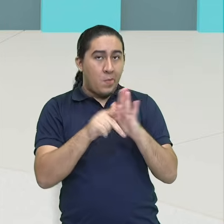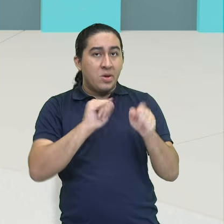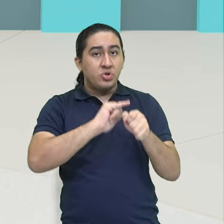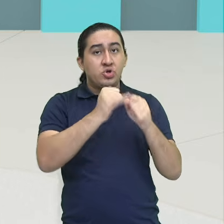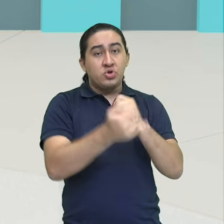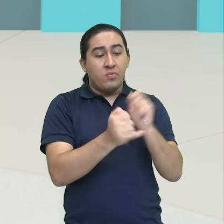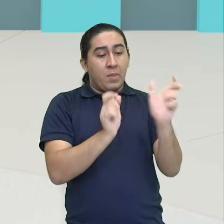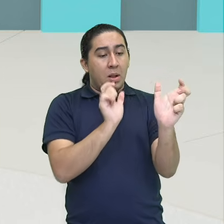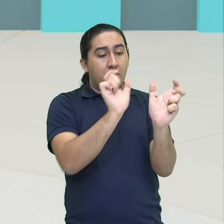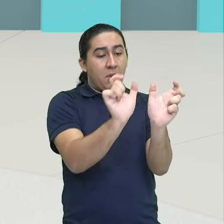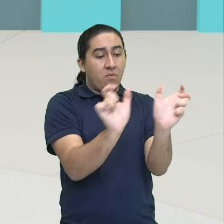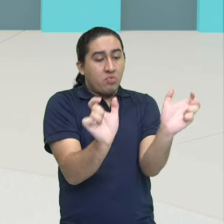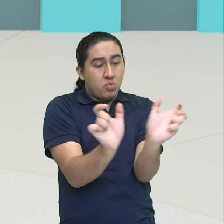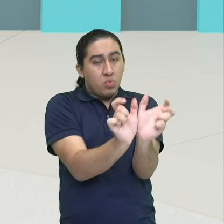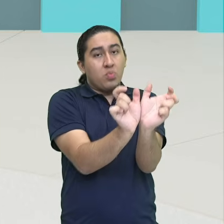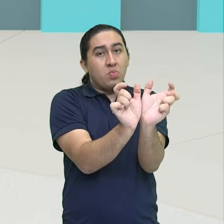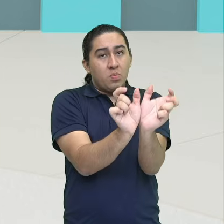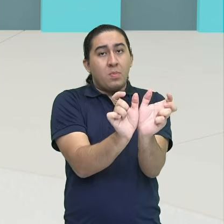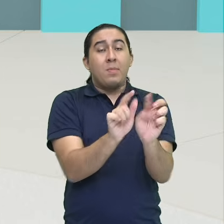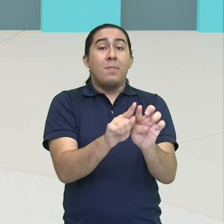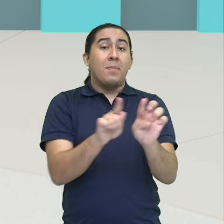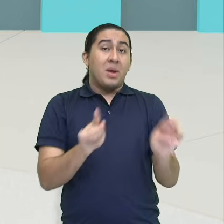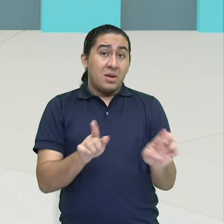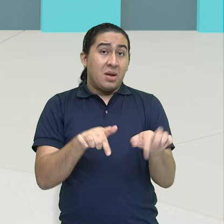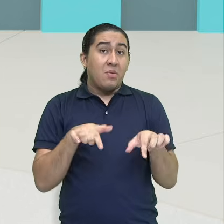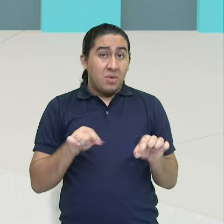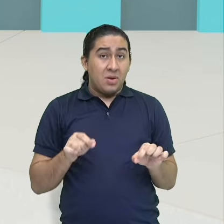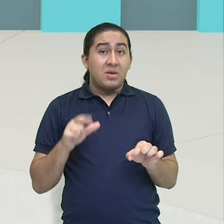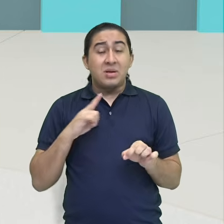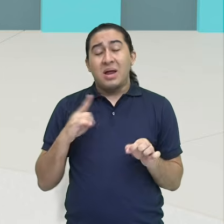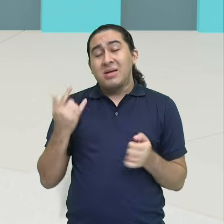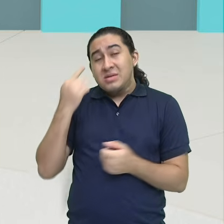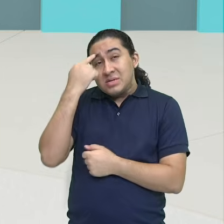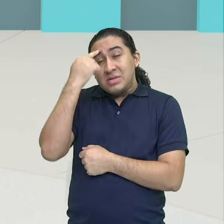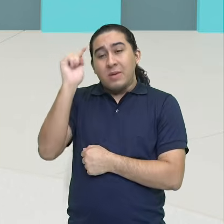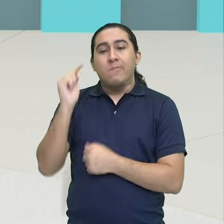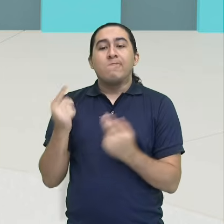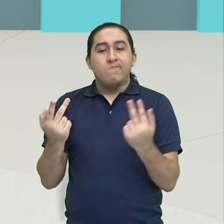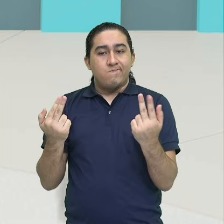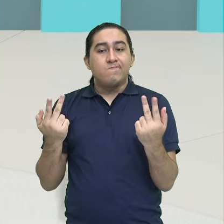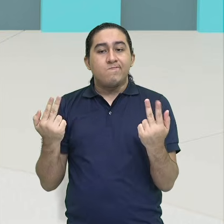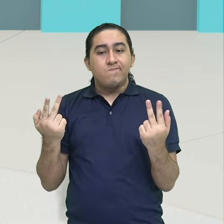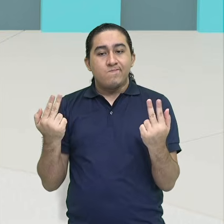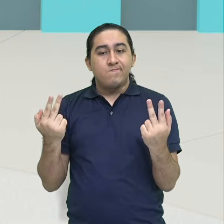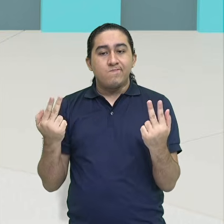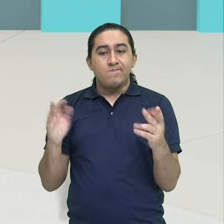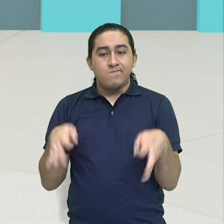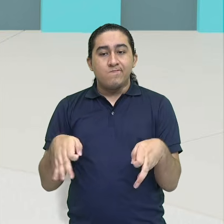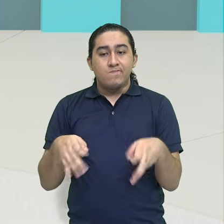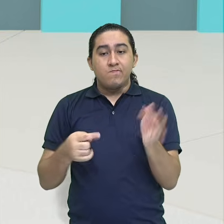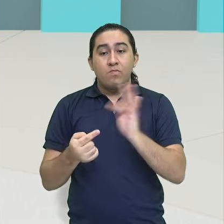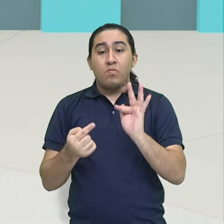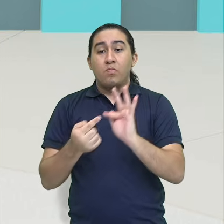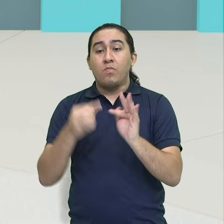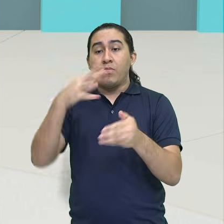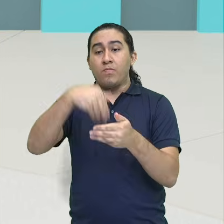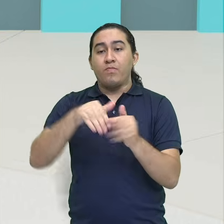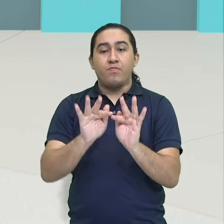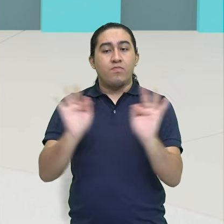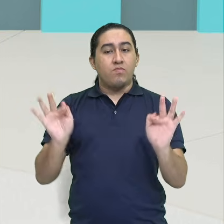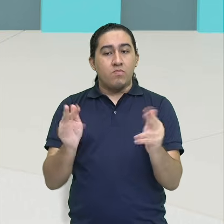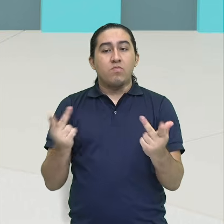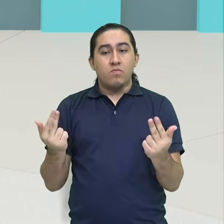adjetiva. Mas, né, eles têm a mesma ideia, a mesma função. Tá? Só para a